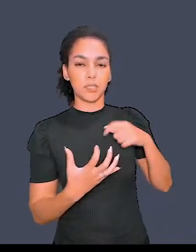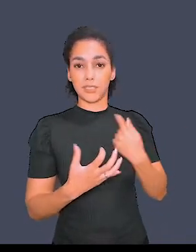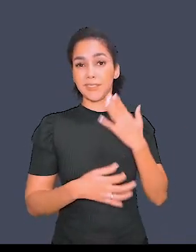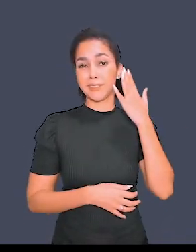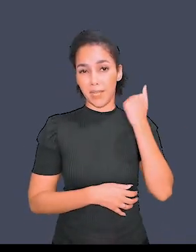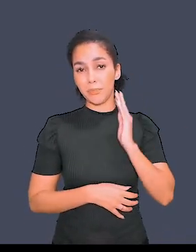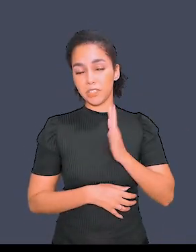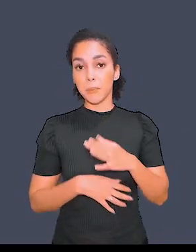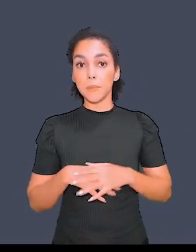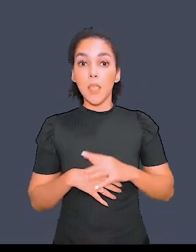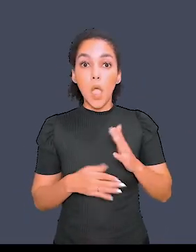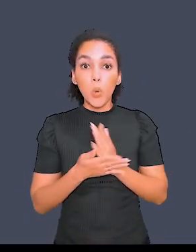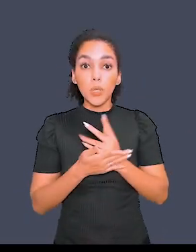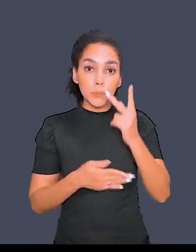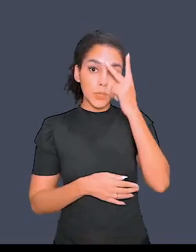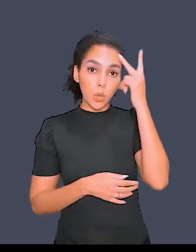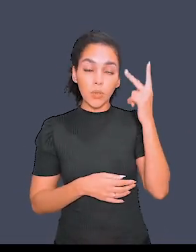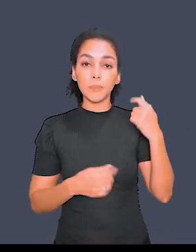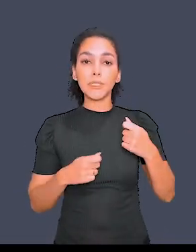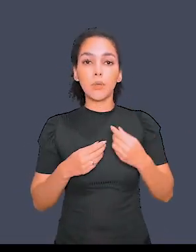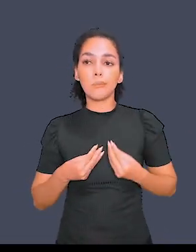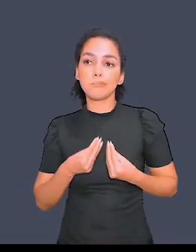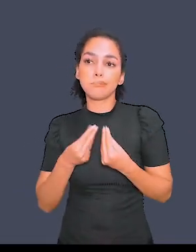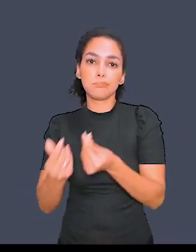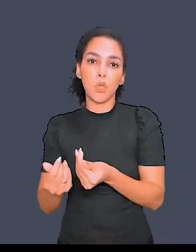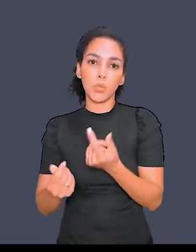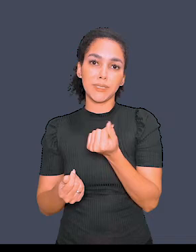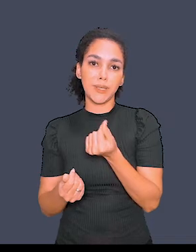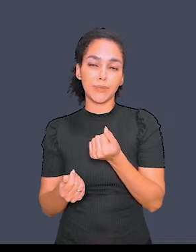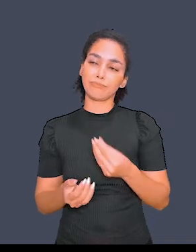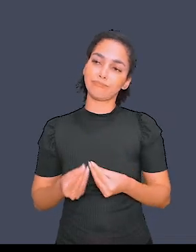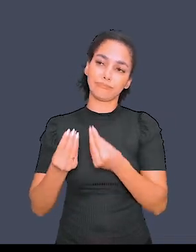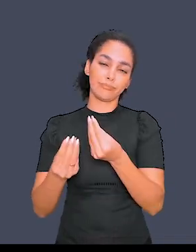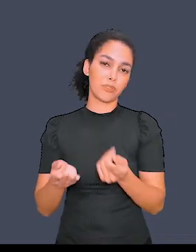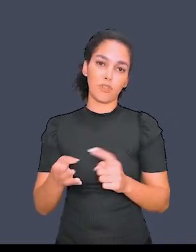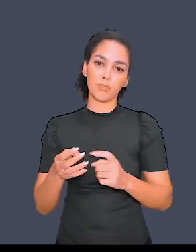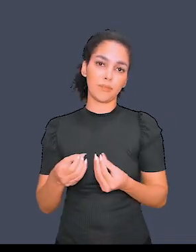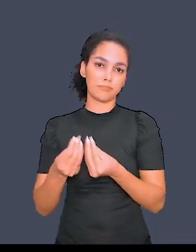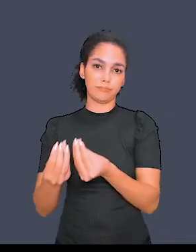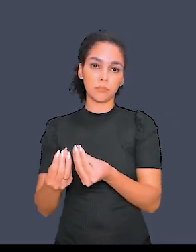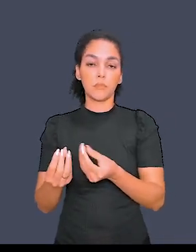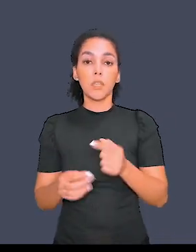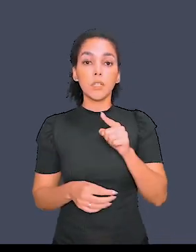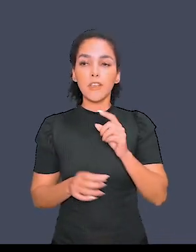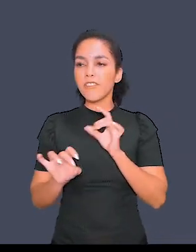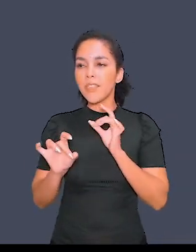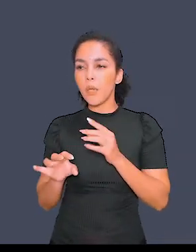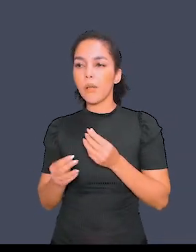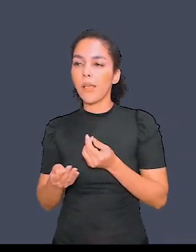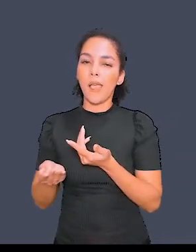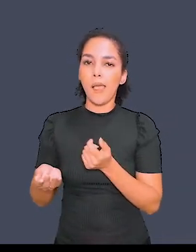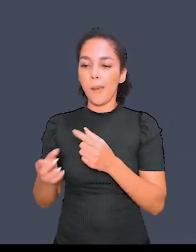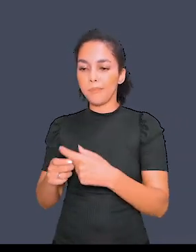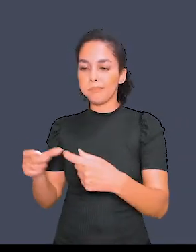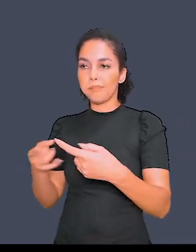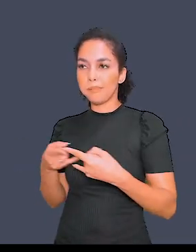bem tudo o que aconteceu, teve gente que teve que devolver inclusive o dinheiro. Tá, pessoal? Então, supondo que você tivesse vendido, você pegou aquele dinheiro, comprou alguma